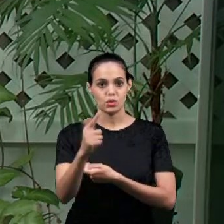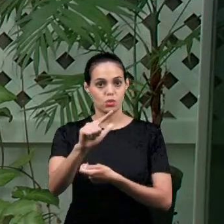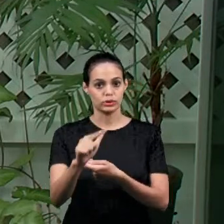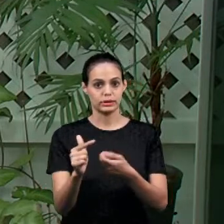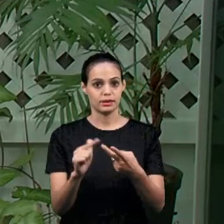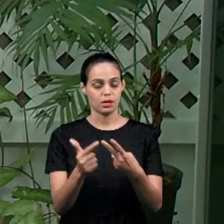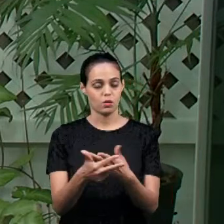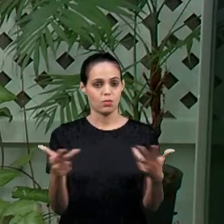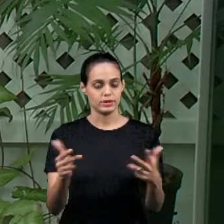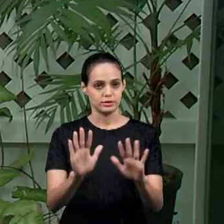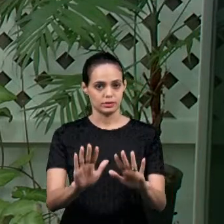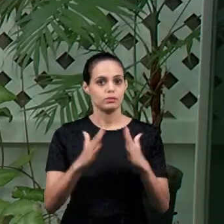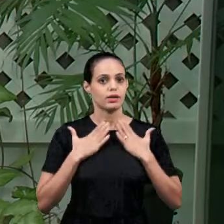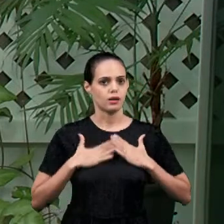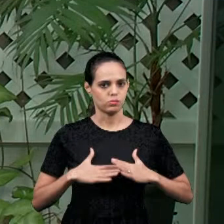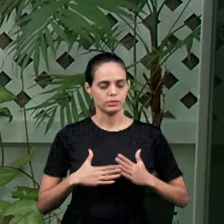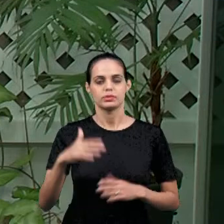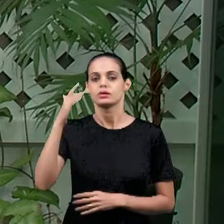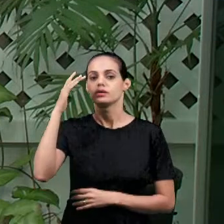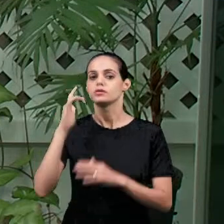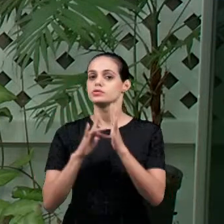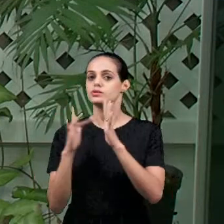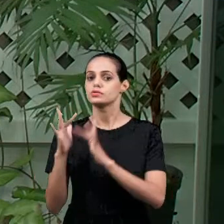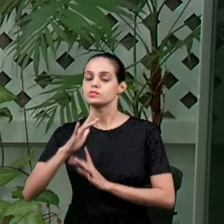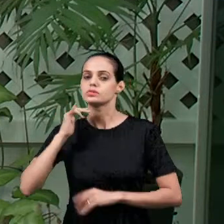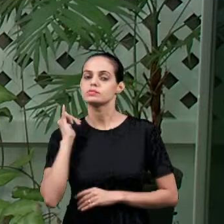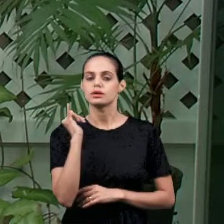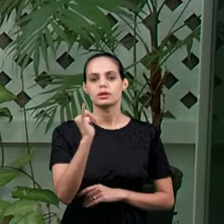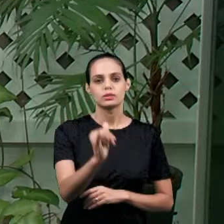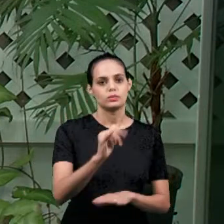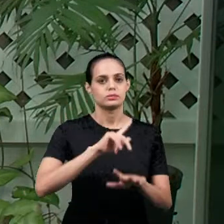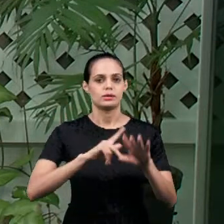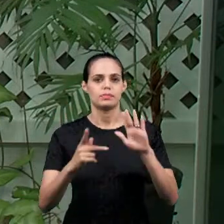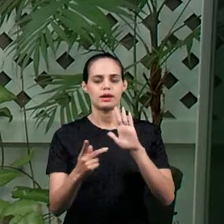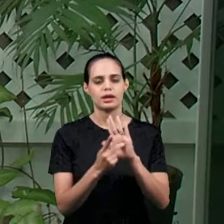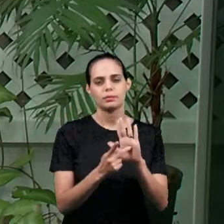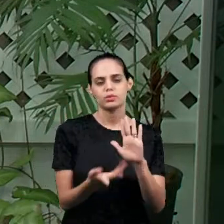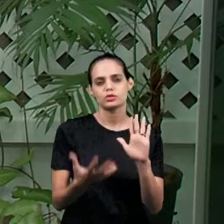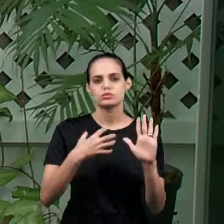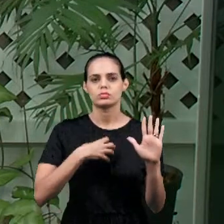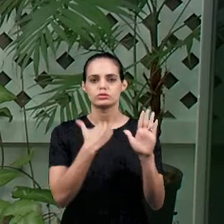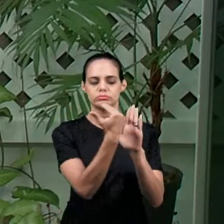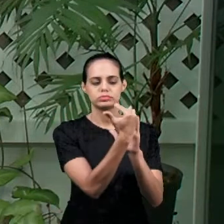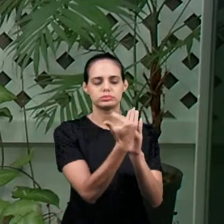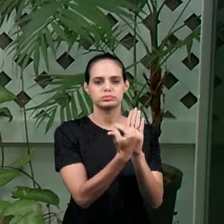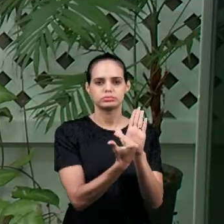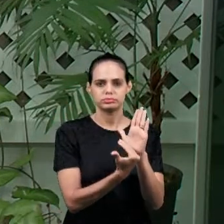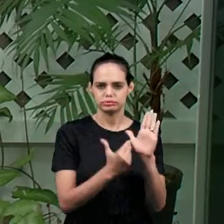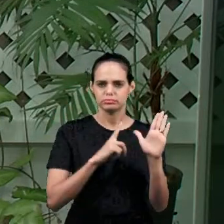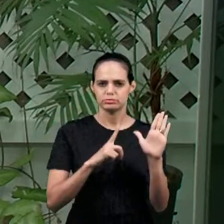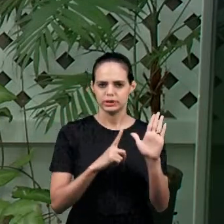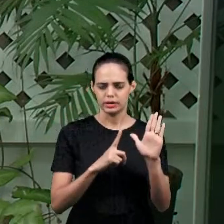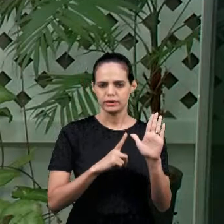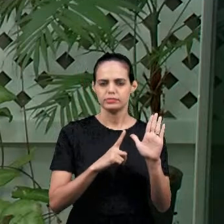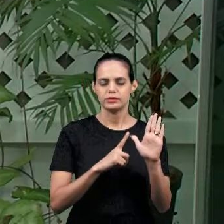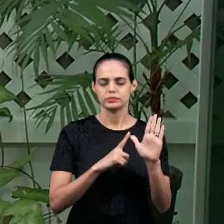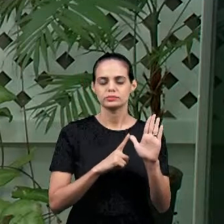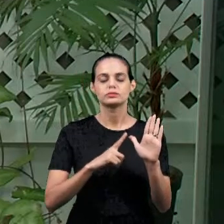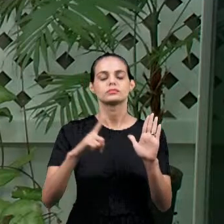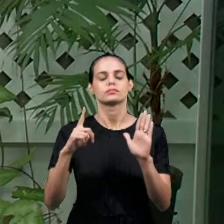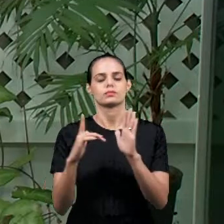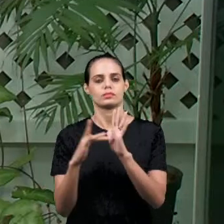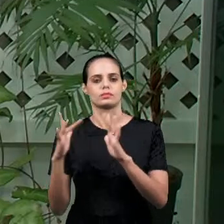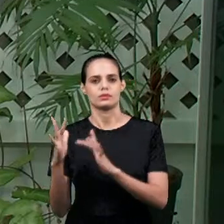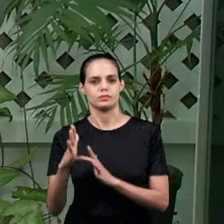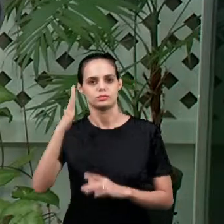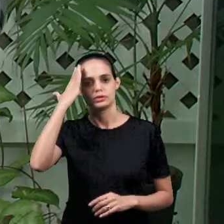sequencialmente, ele esperava, ele queria e ele sabia que quem ia